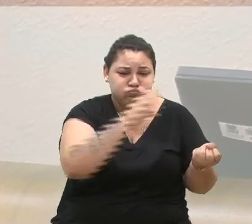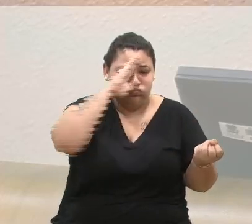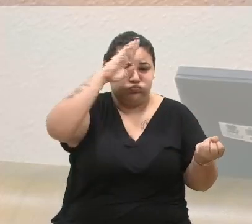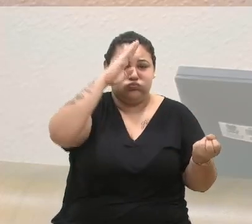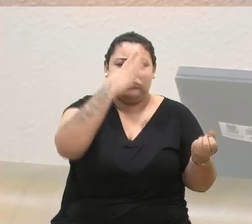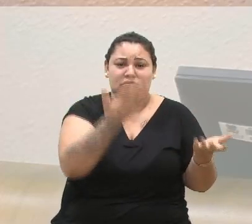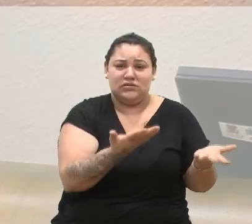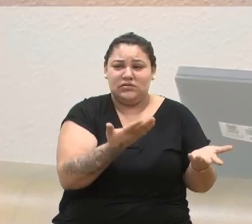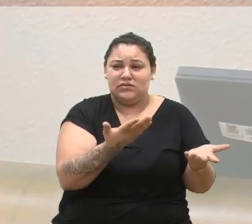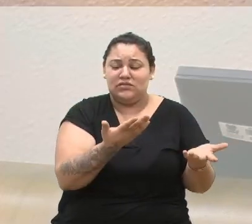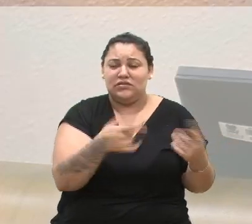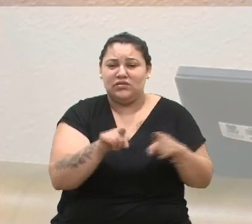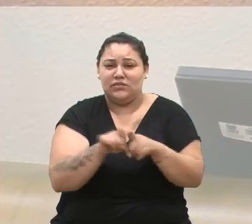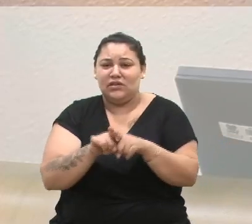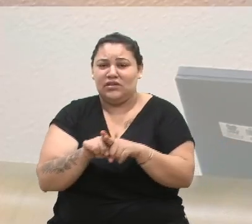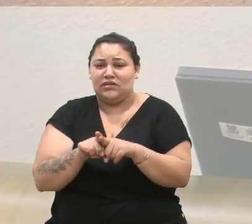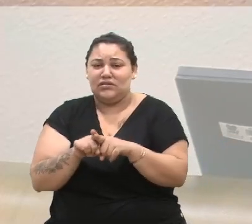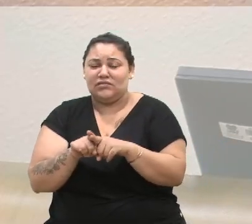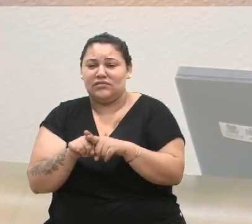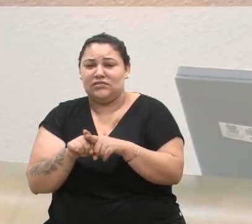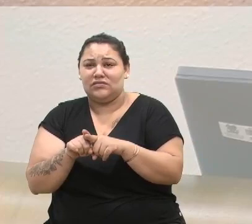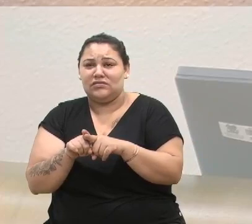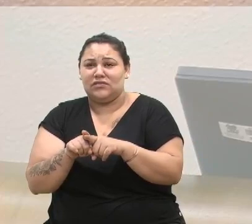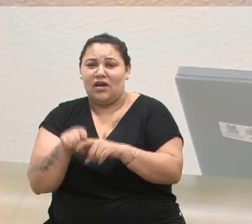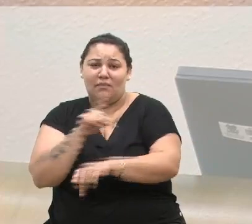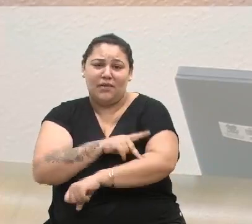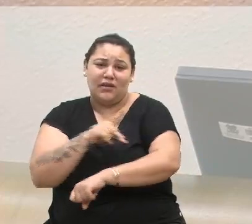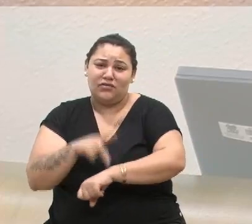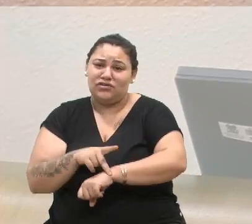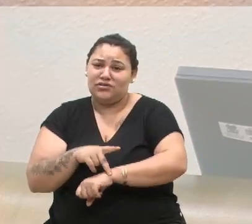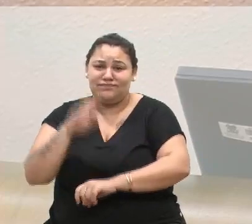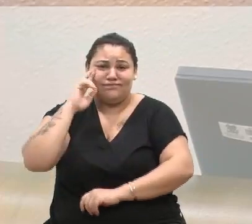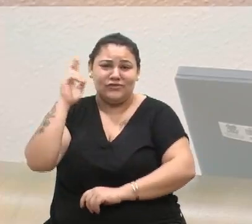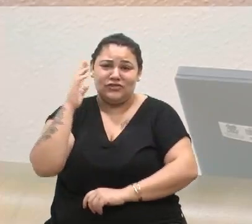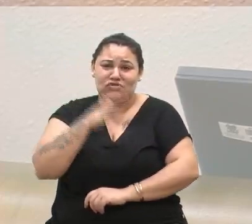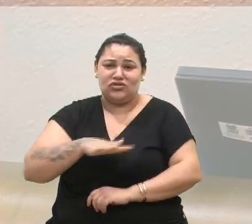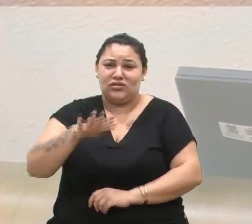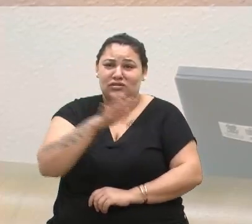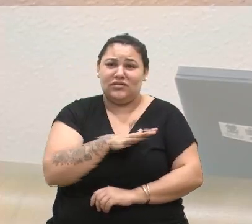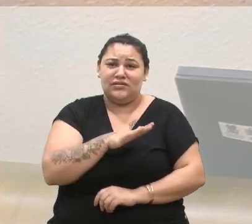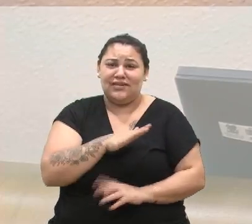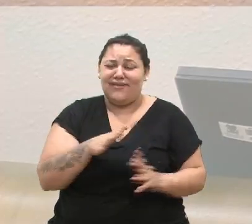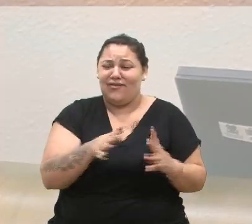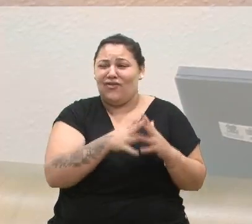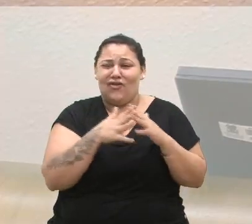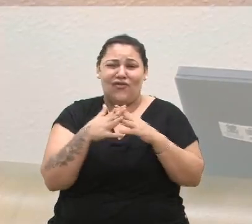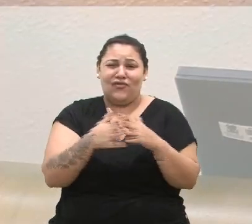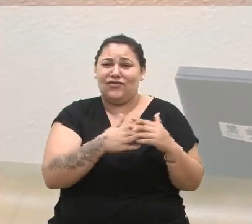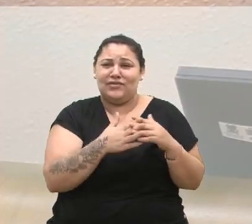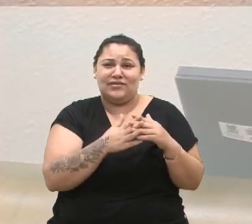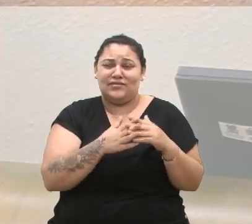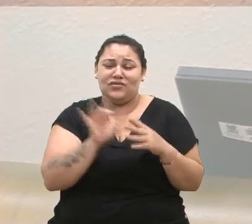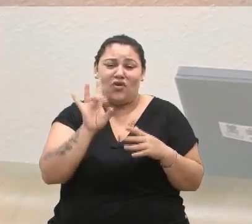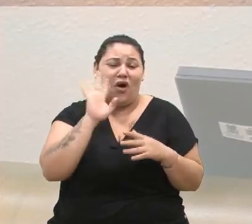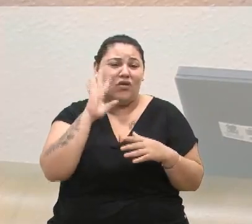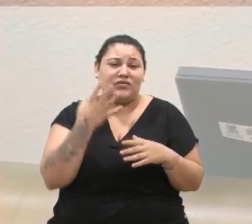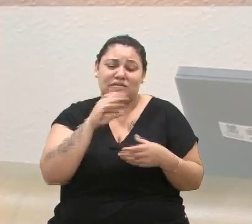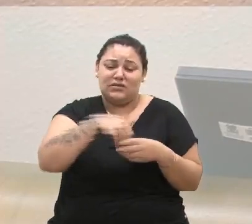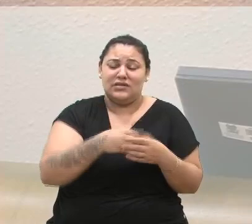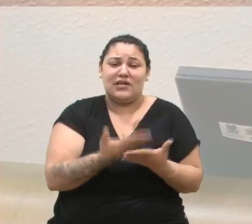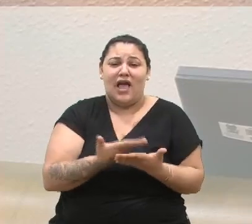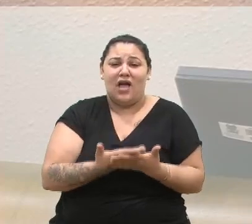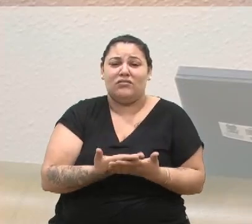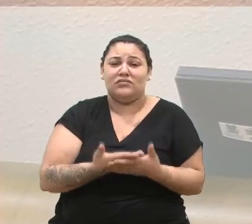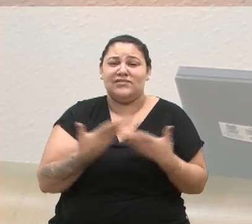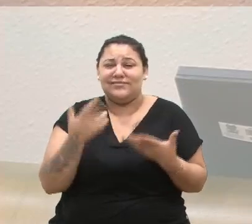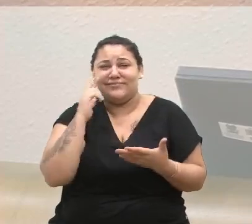né, militar, e nem a parte da pedagogia lá na direção. A pedagogia realmente ficava dentro das salas de aula. Então a direção